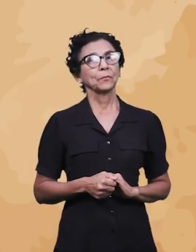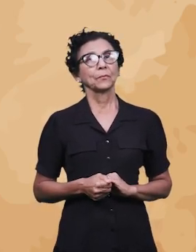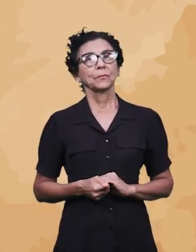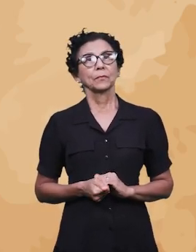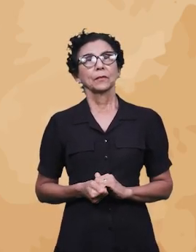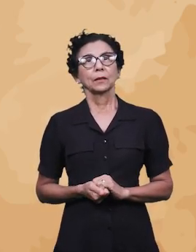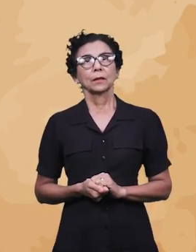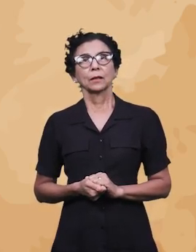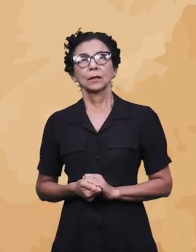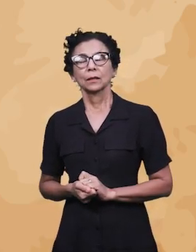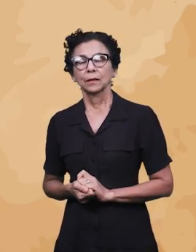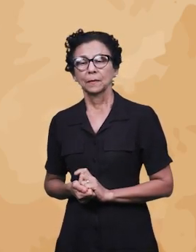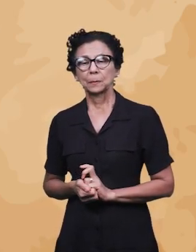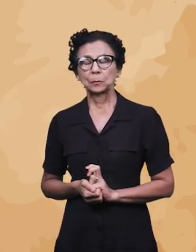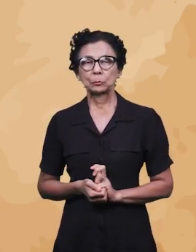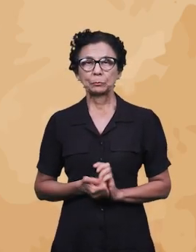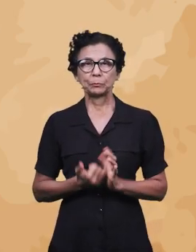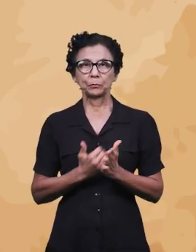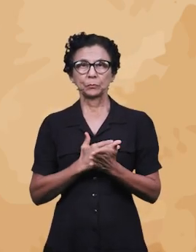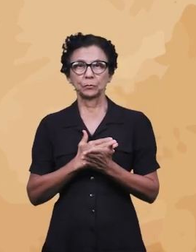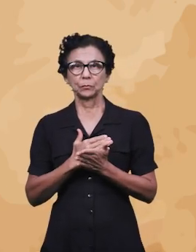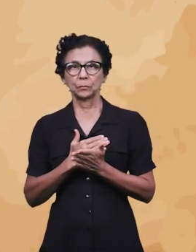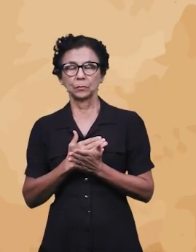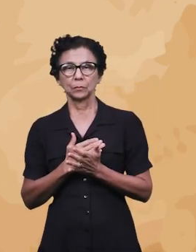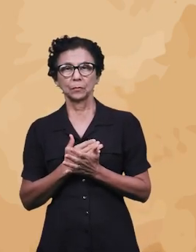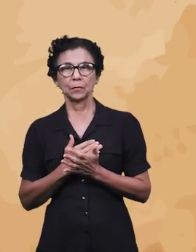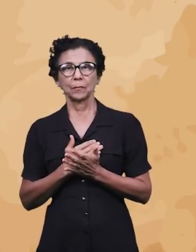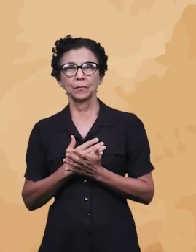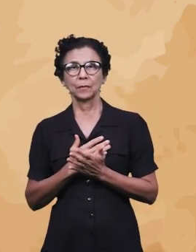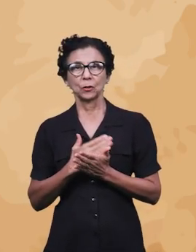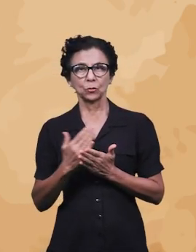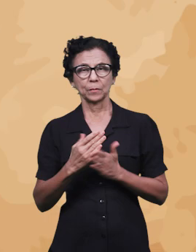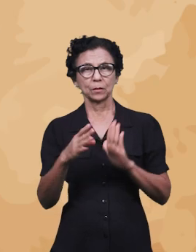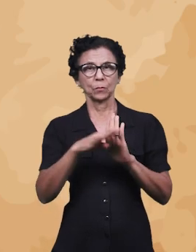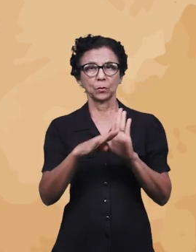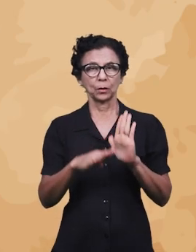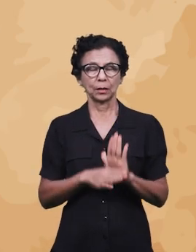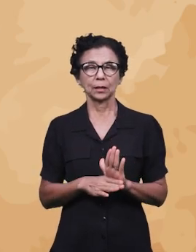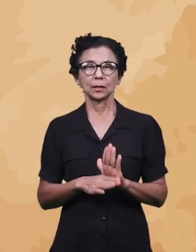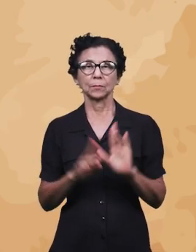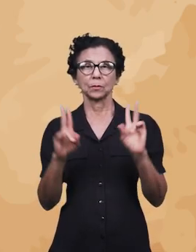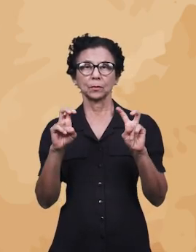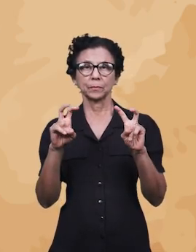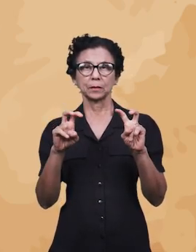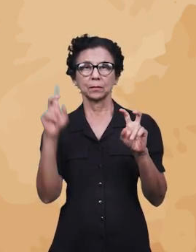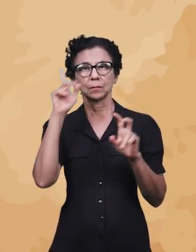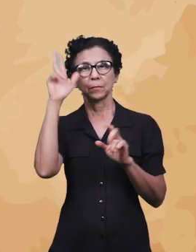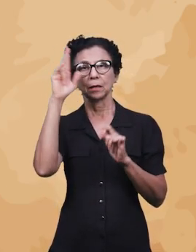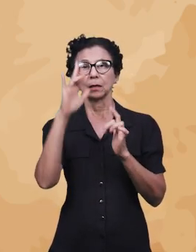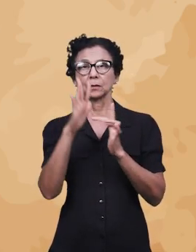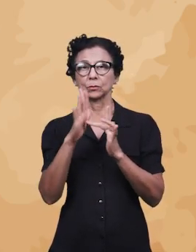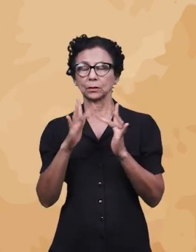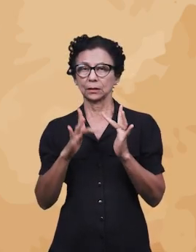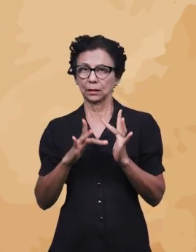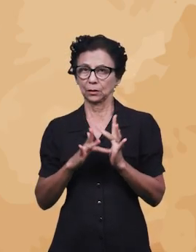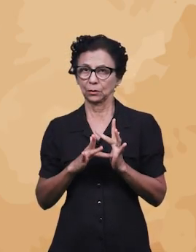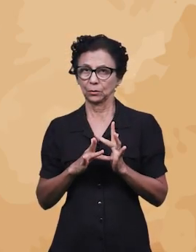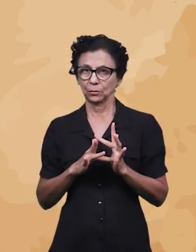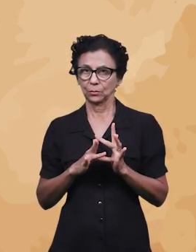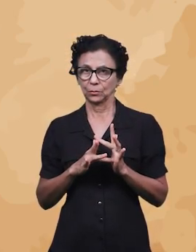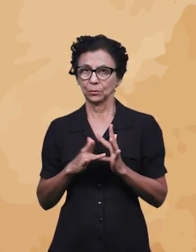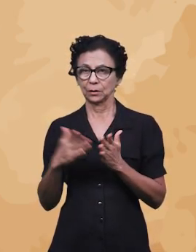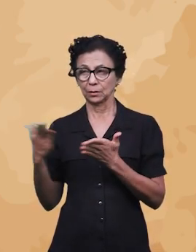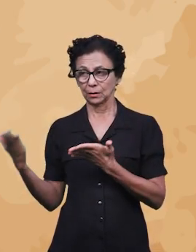cumprimentando, falando da paz do Senhor. O pastor Gedeuti até estendeu a paz do Senhor para quem está em casa, para